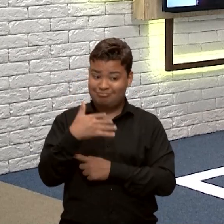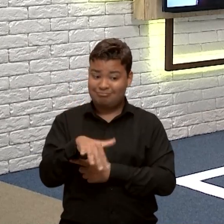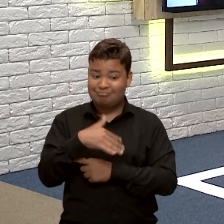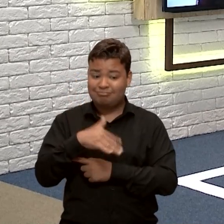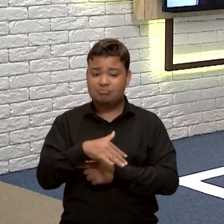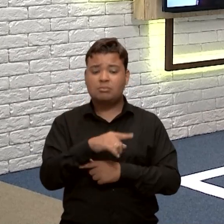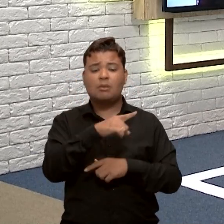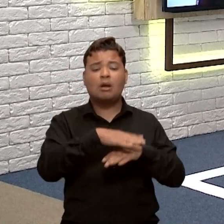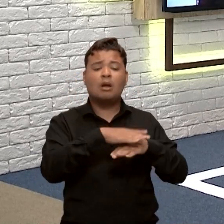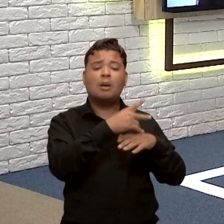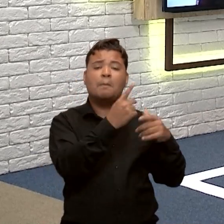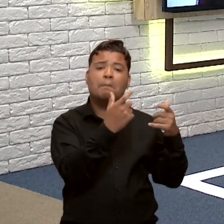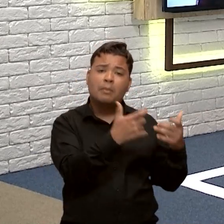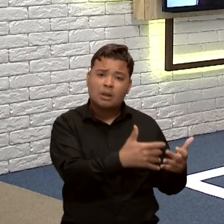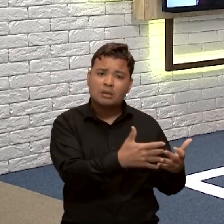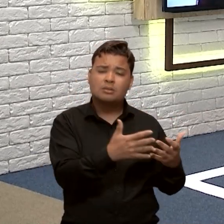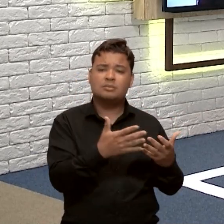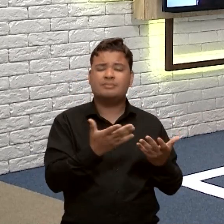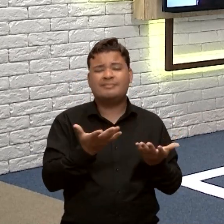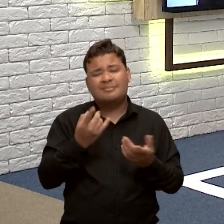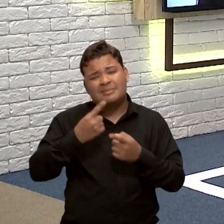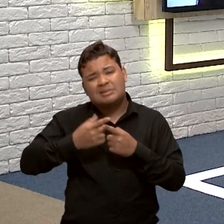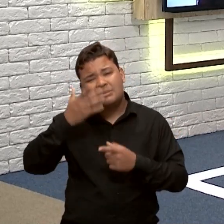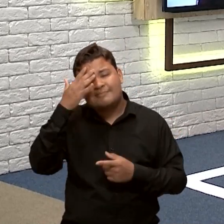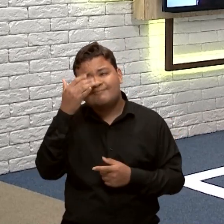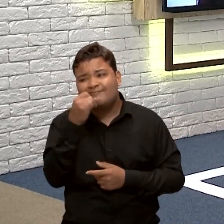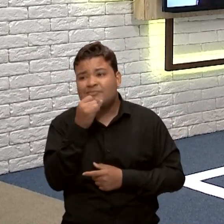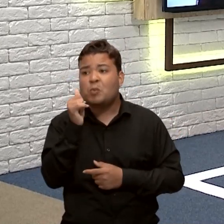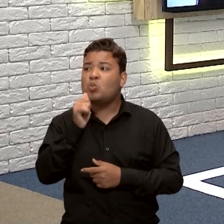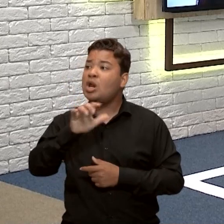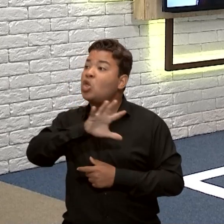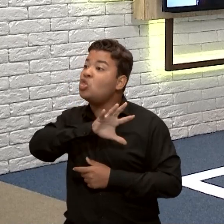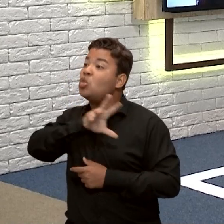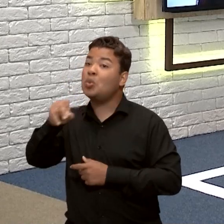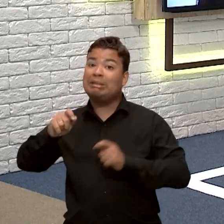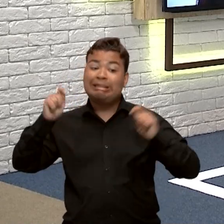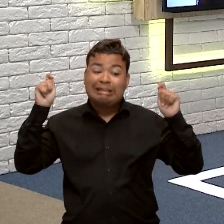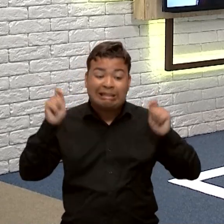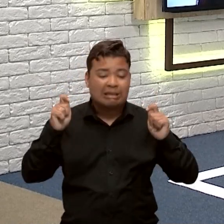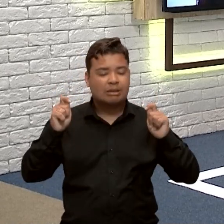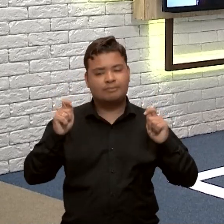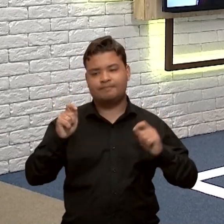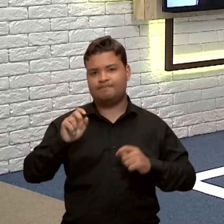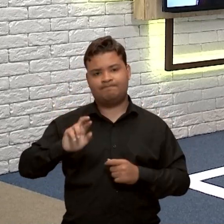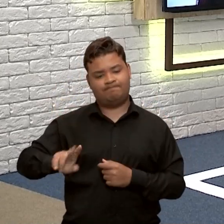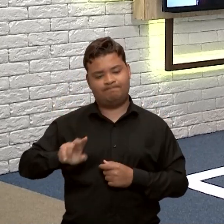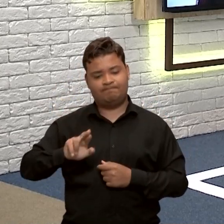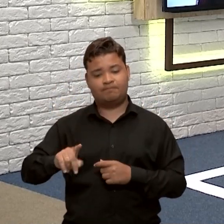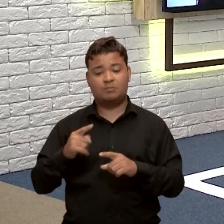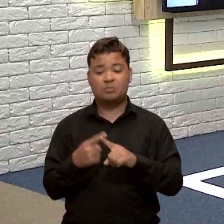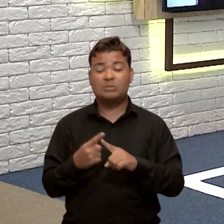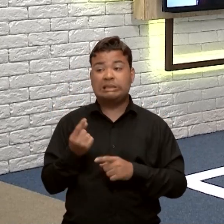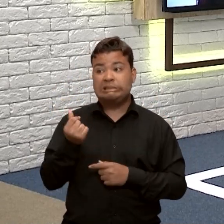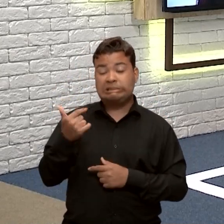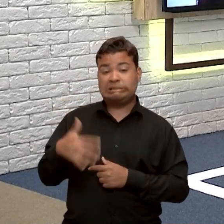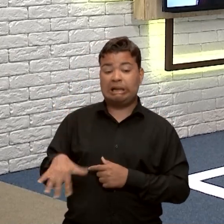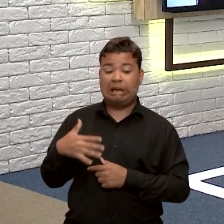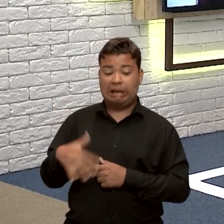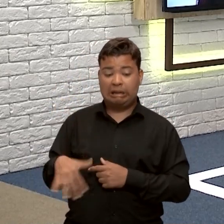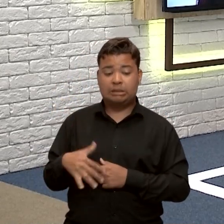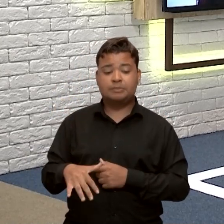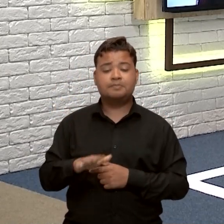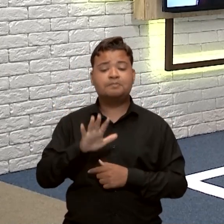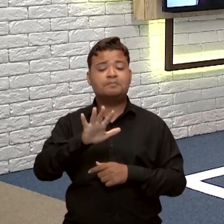é acessível para todas as mulheres, infelizmente, esses procedimentos, né? Em questões financeiras, e aí vou já até colocar uma outra